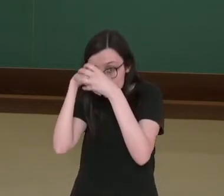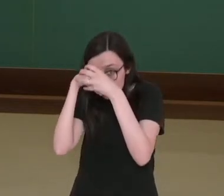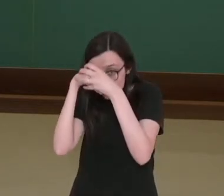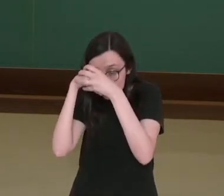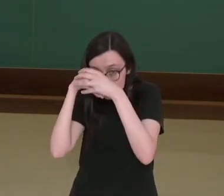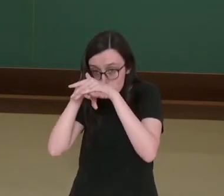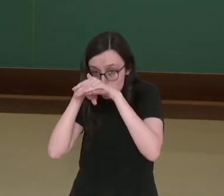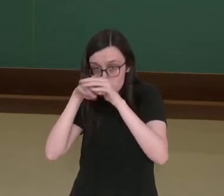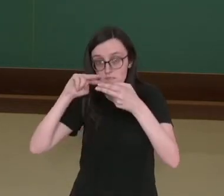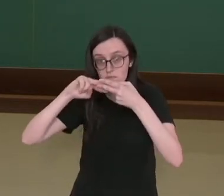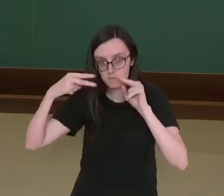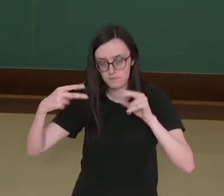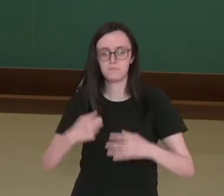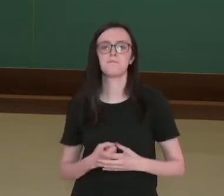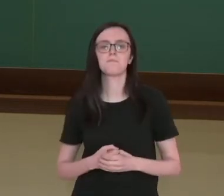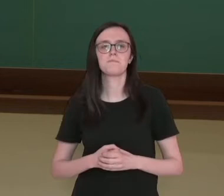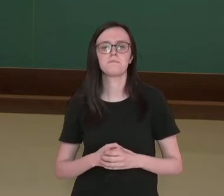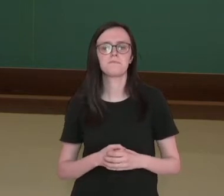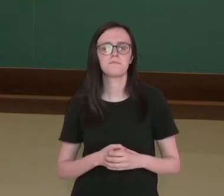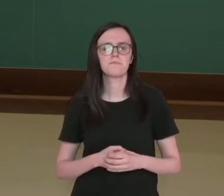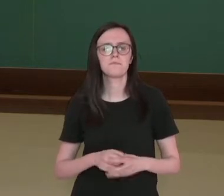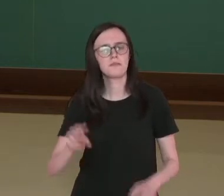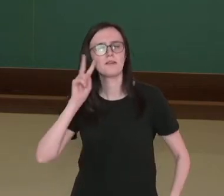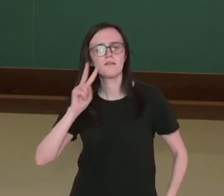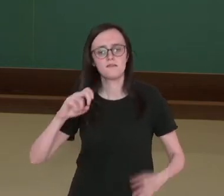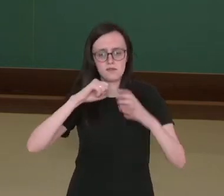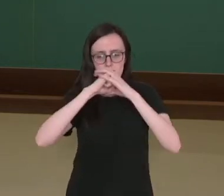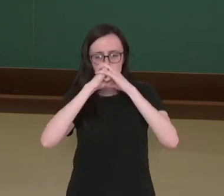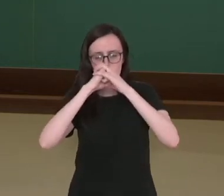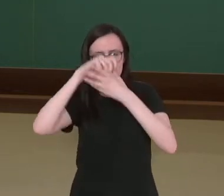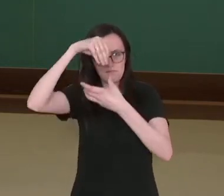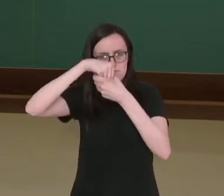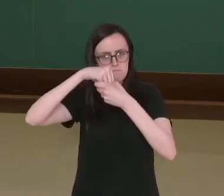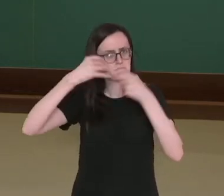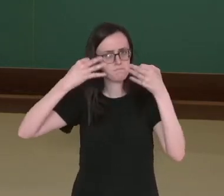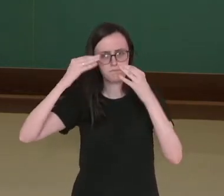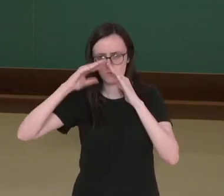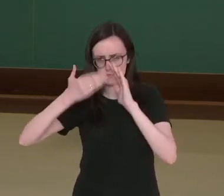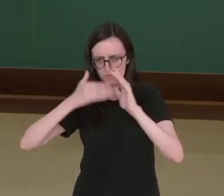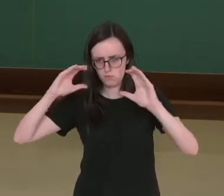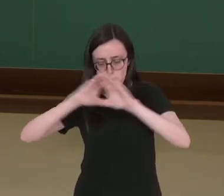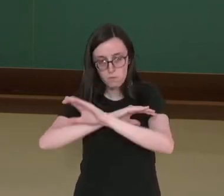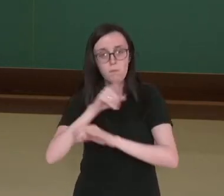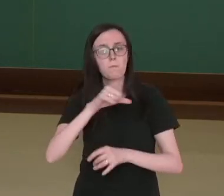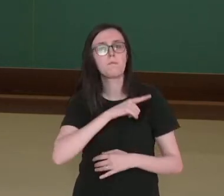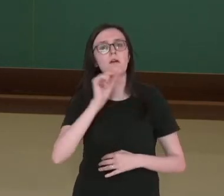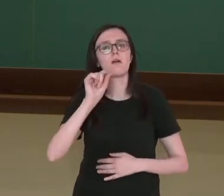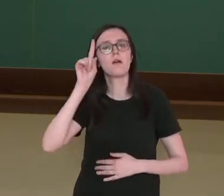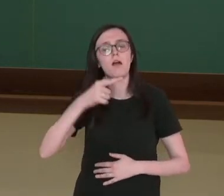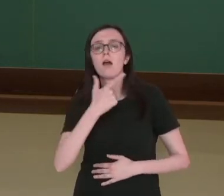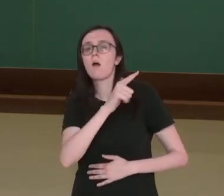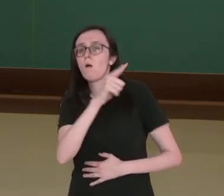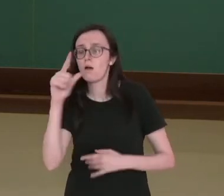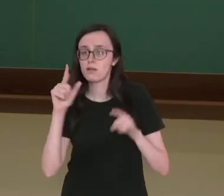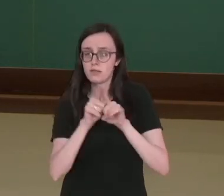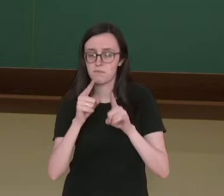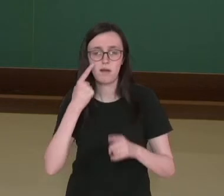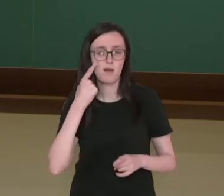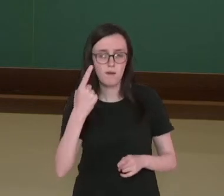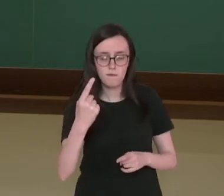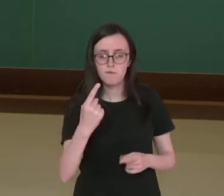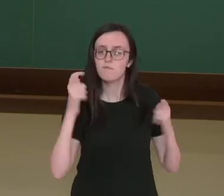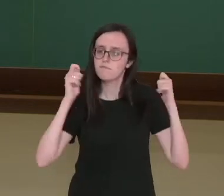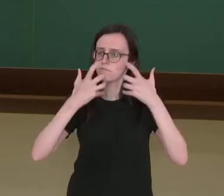bolsa, tá? E como ela tem o núcleo guardado, o núcleo todo protegido, ela tem outras organelas aqui, ó, que vão fazer